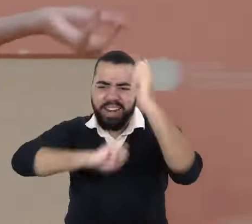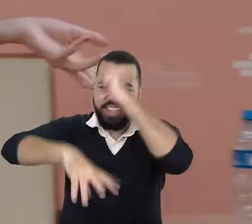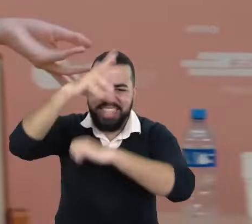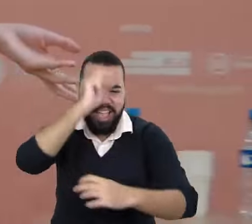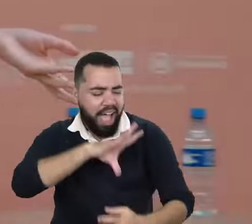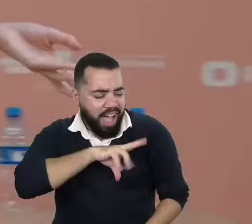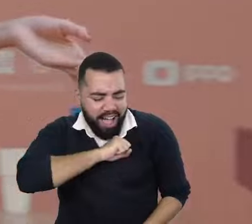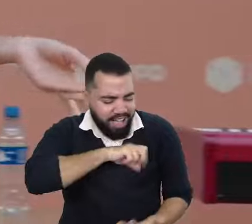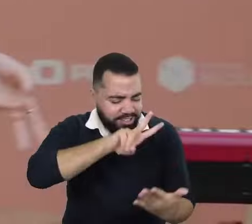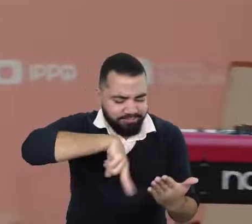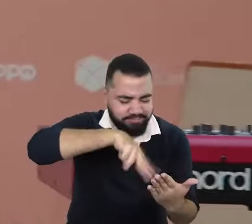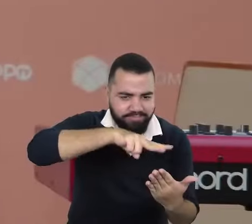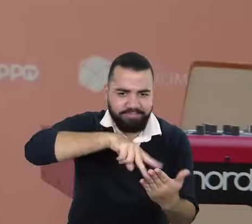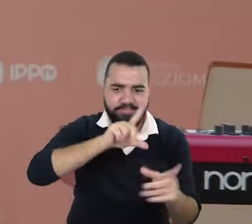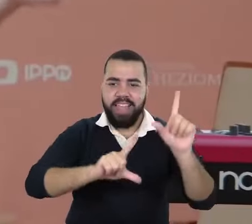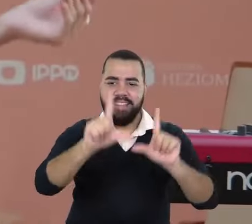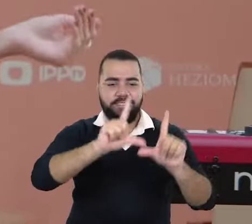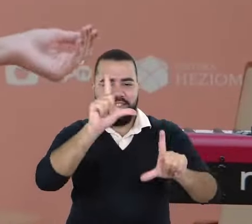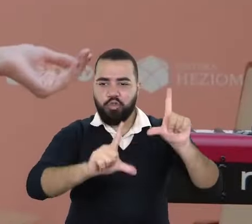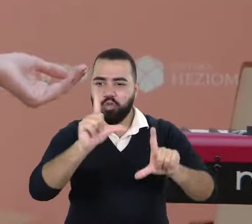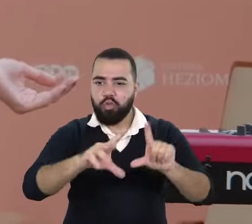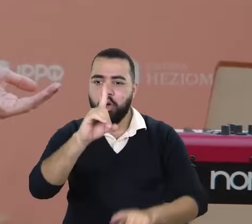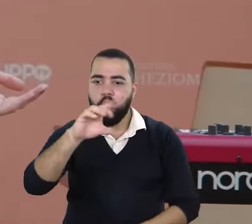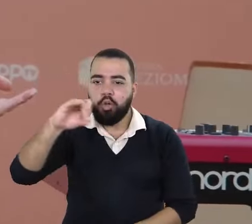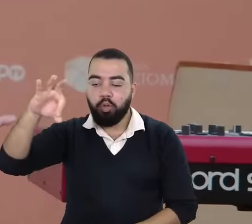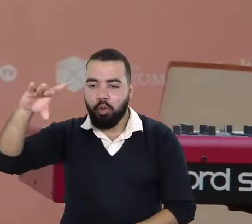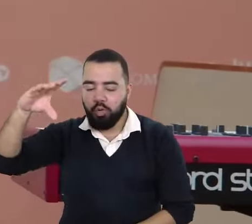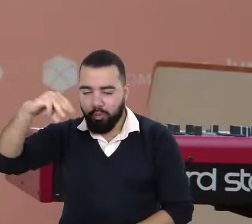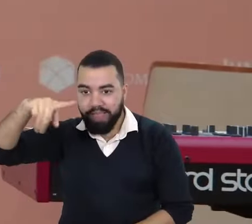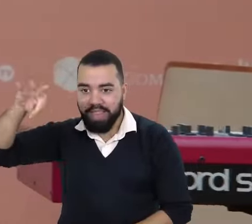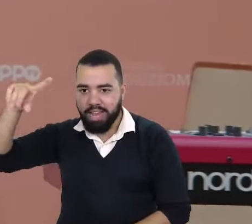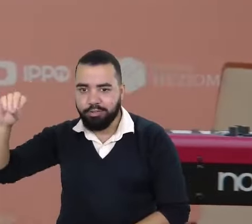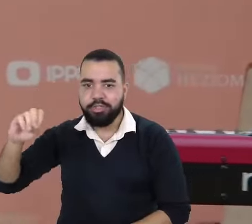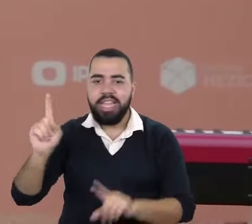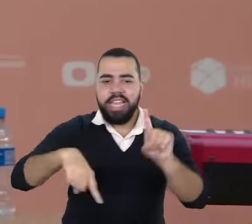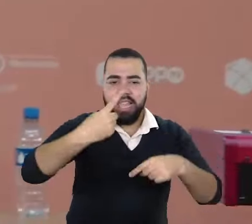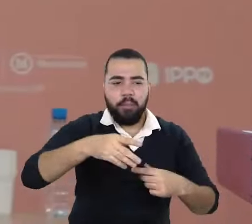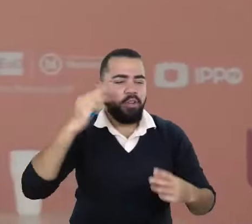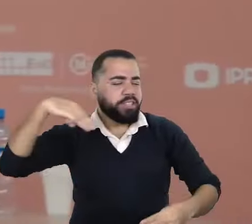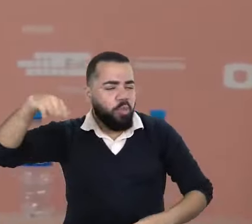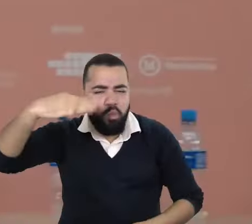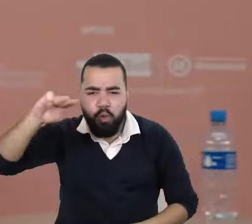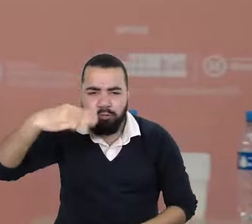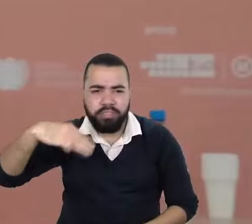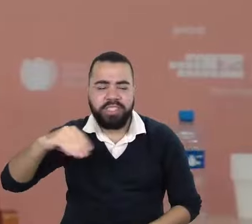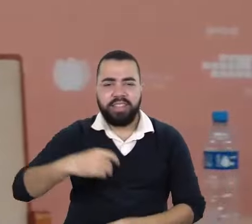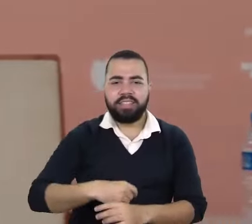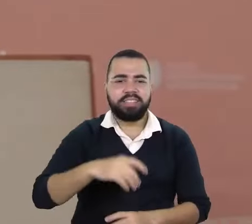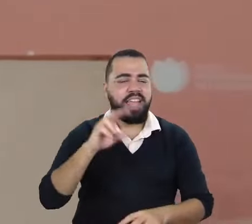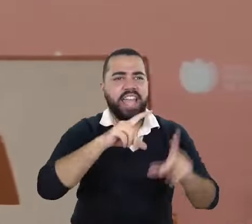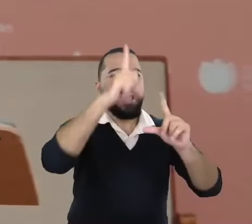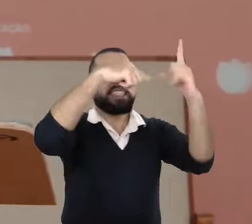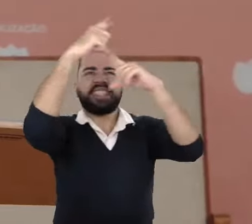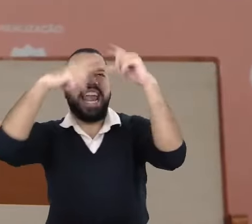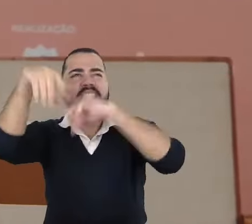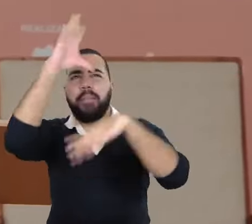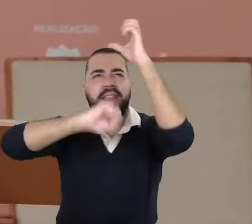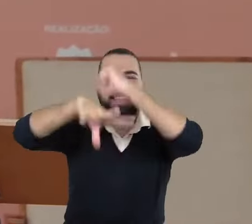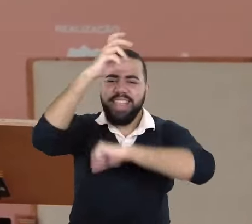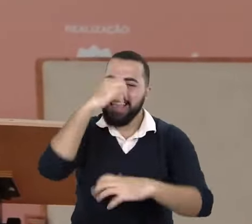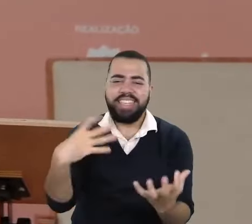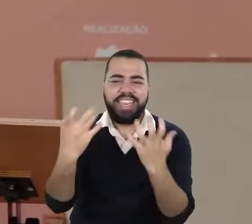Fiquei apaixonada em documentários. Criei hiperfoco em astronomia. Criei hiperfoco em música. Criei tanto hiperfoco, gente. Eu só queria saber de